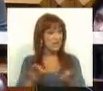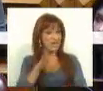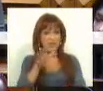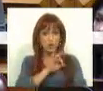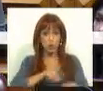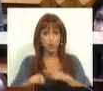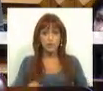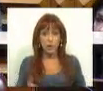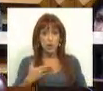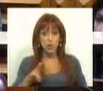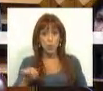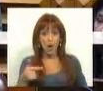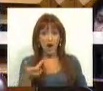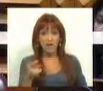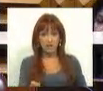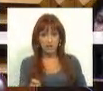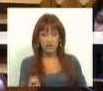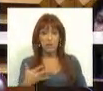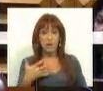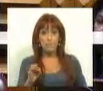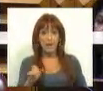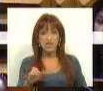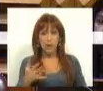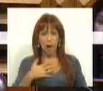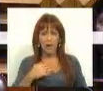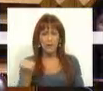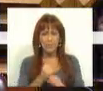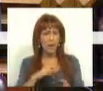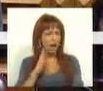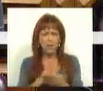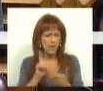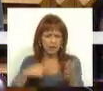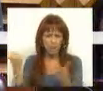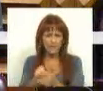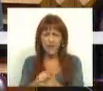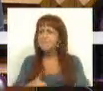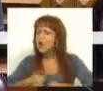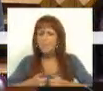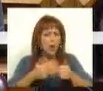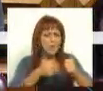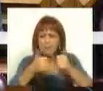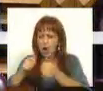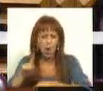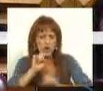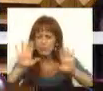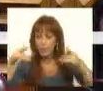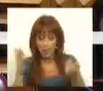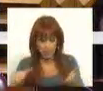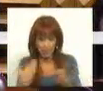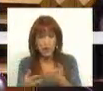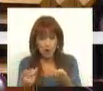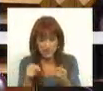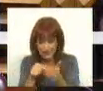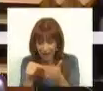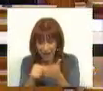senhor deputado Duarte Pacheco, quer mesmo trabalhar até o último minuto para melhorar naquilo que for possível esta proposta de